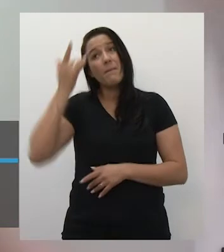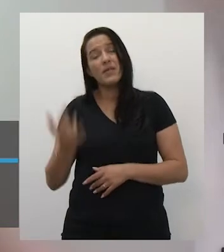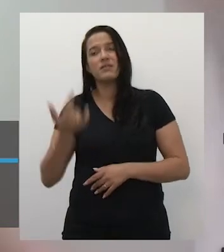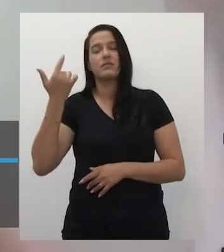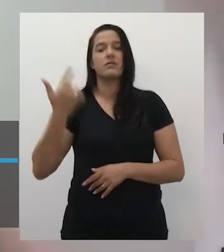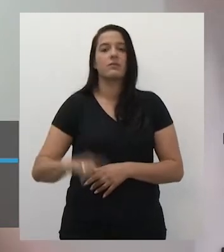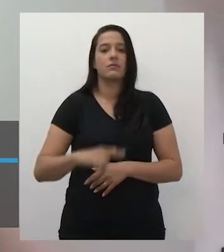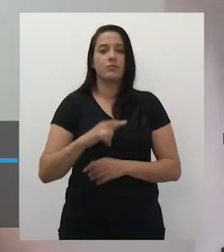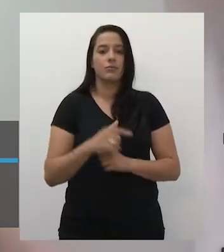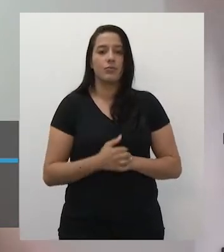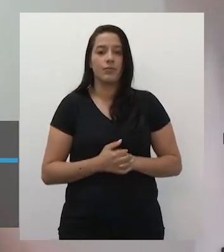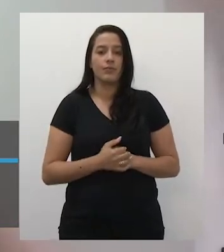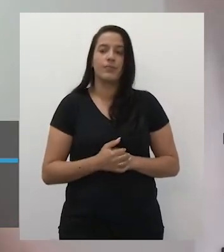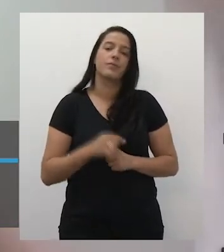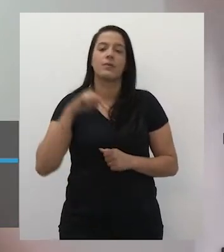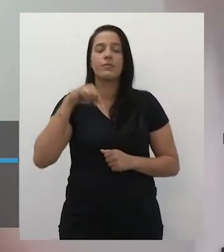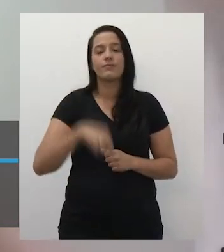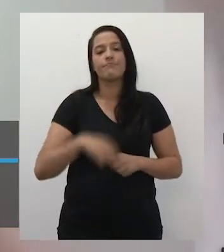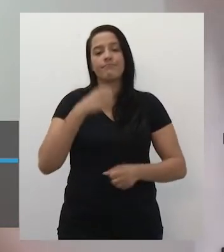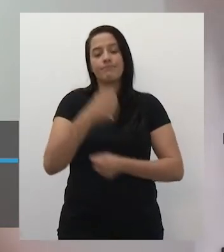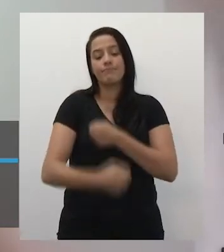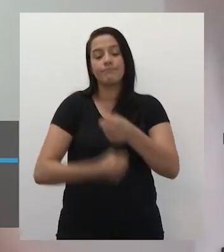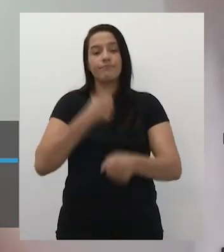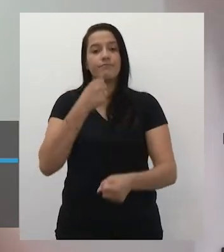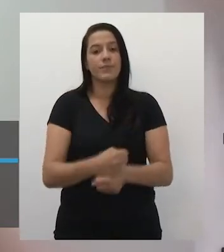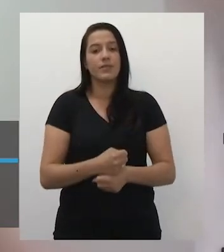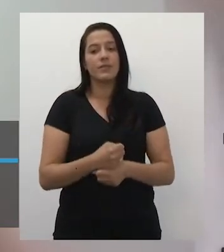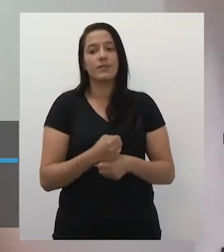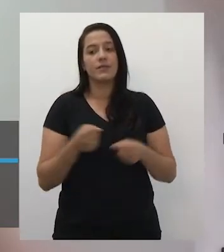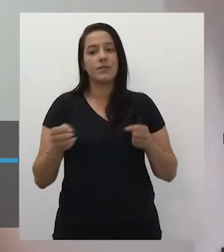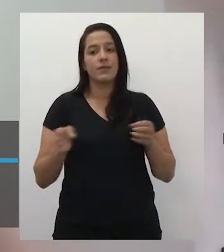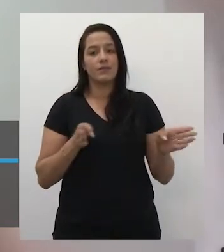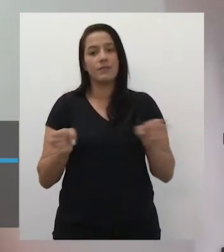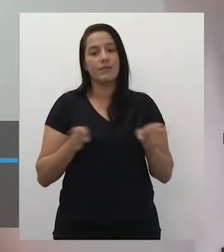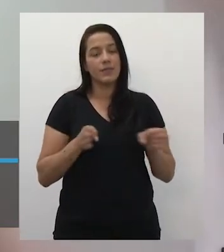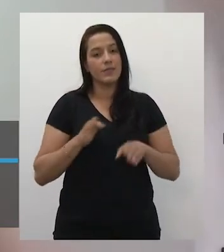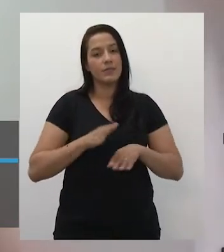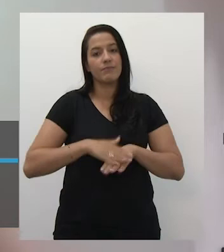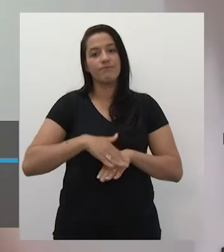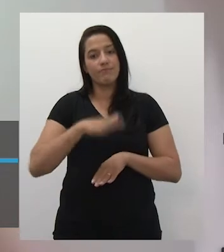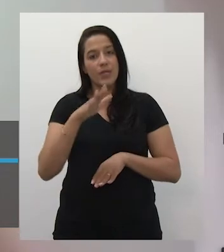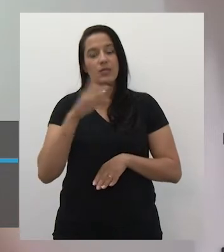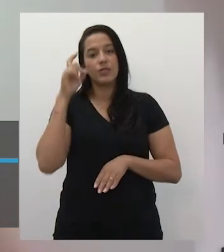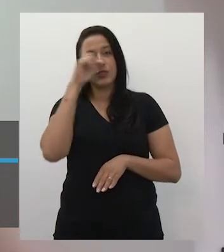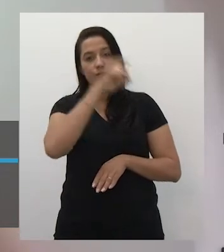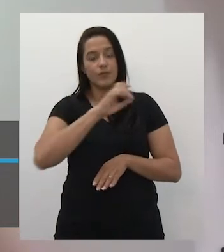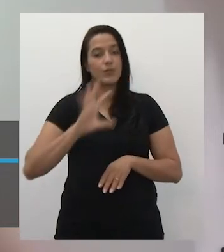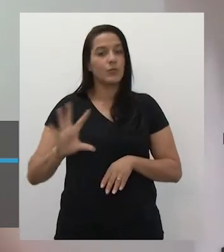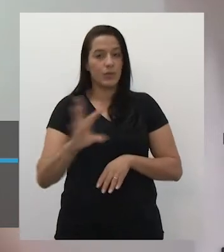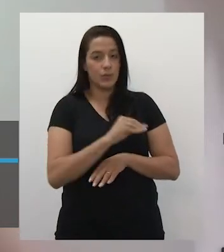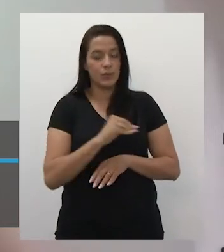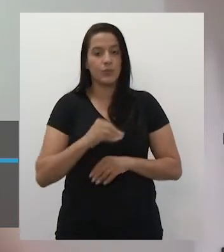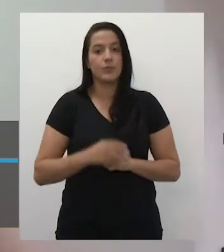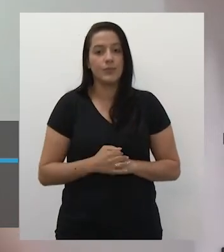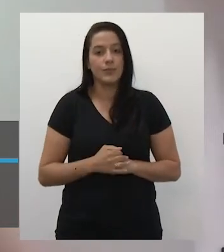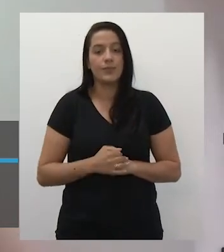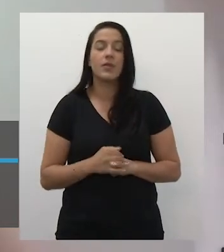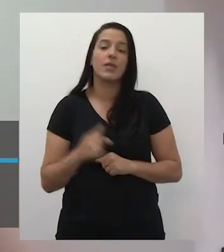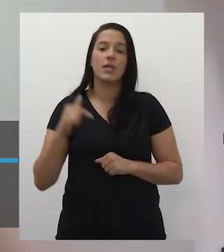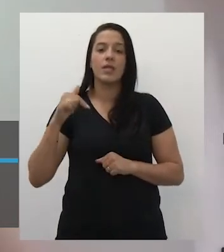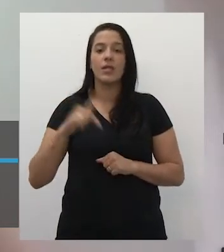de concluir muitos trabalhos. Aí eu tenho que fazer o replanejamento daquele dia para darmos